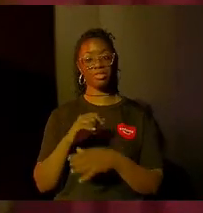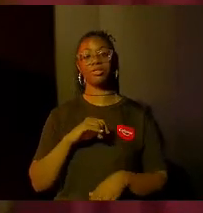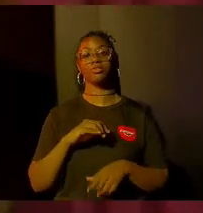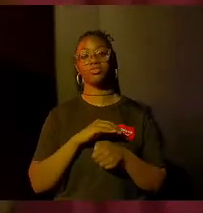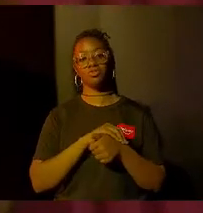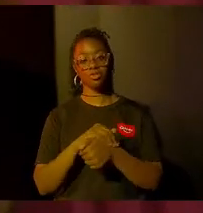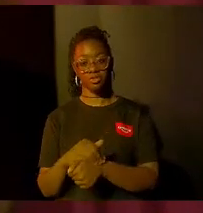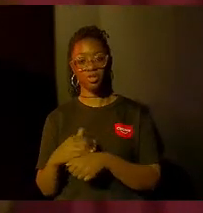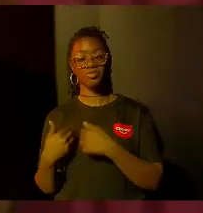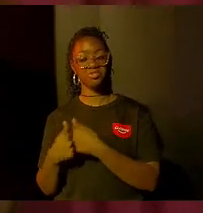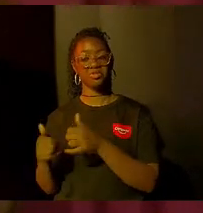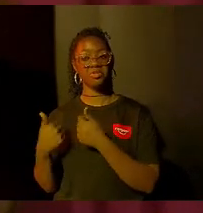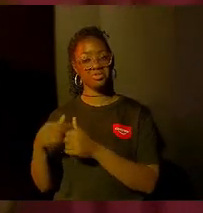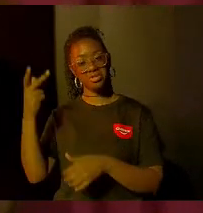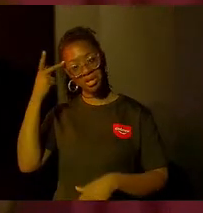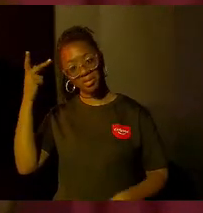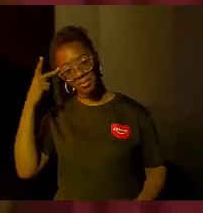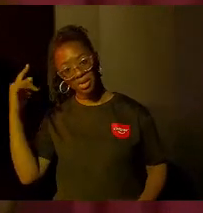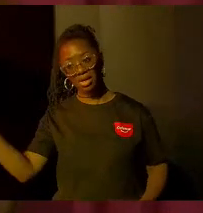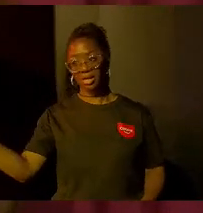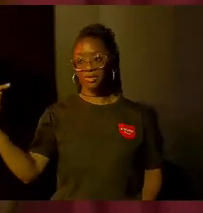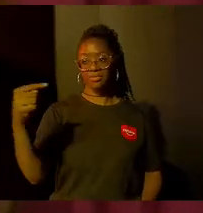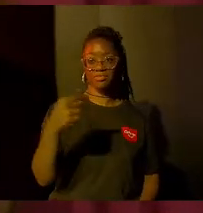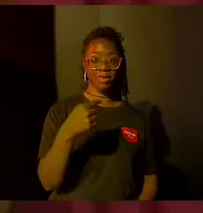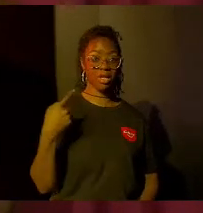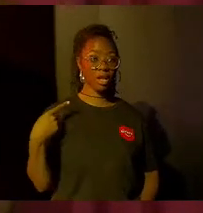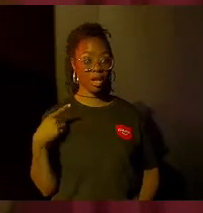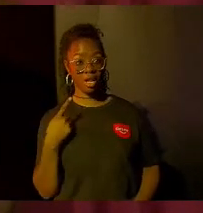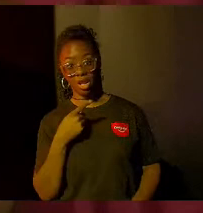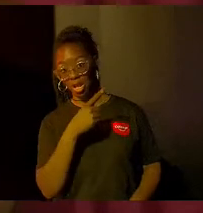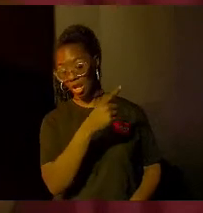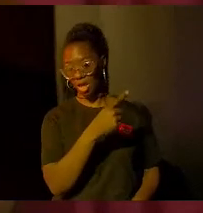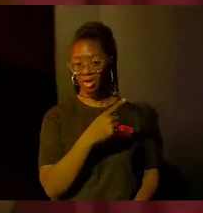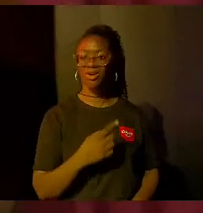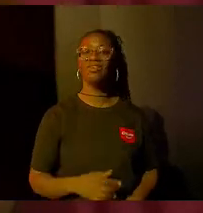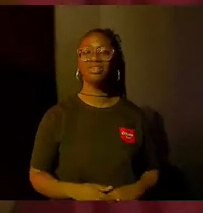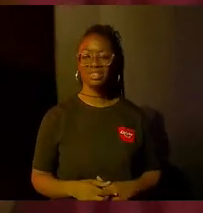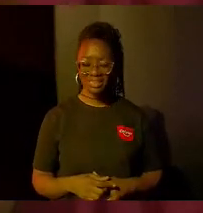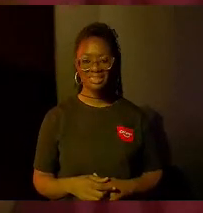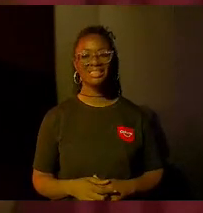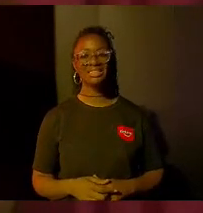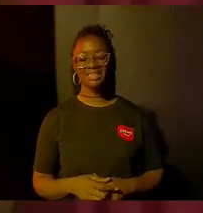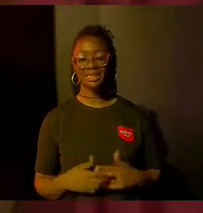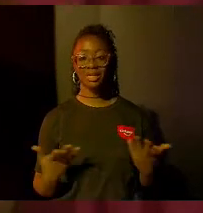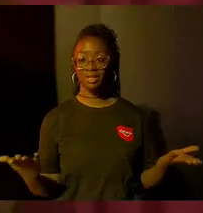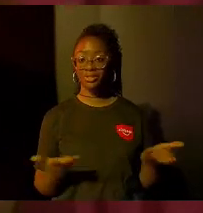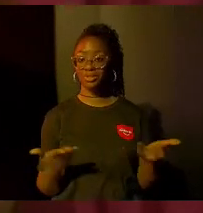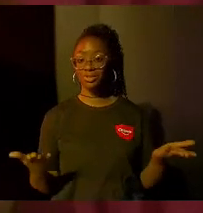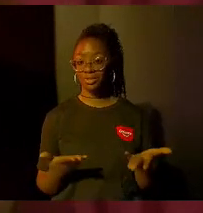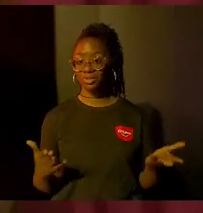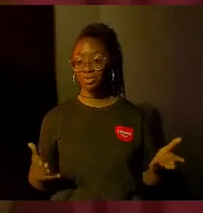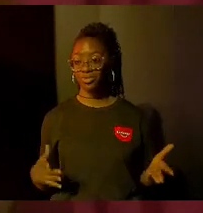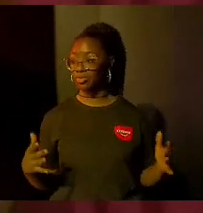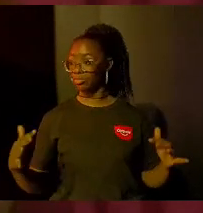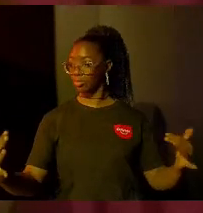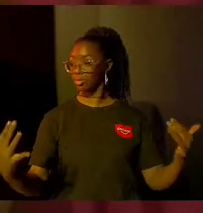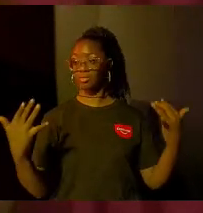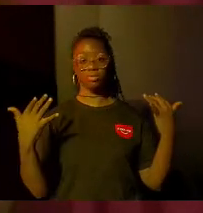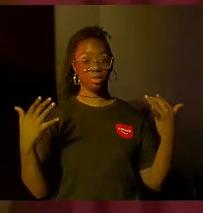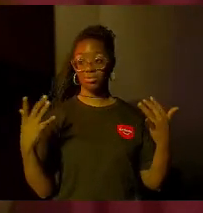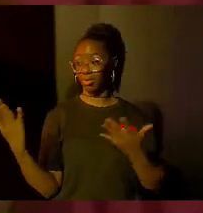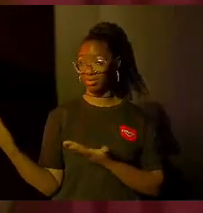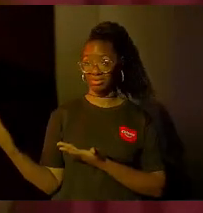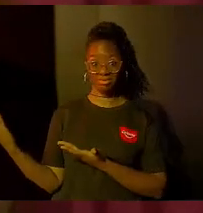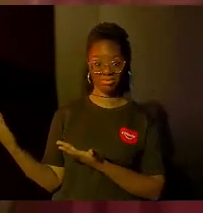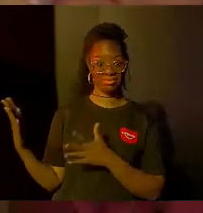em São Paulo veio de táxi para o Rio Centro esse lugar longe e hoje a gente tá aqui esse público todo vem para o Riocentro